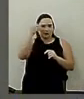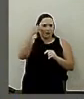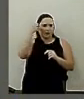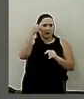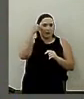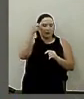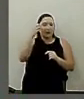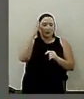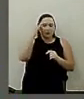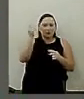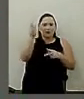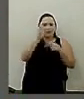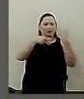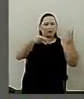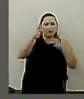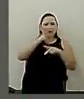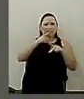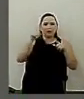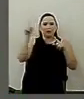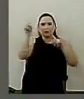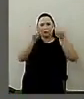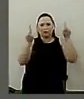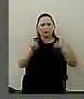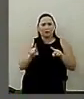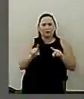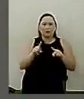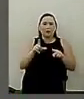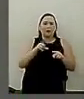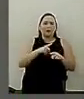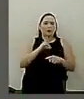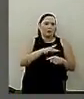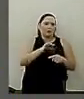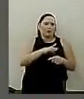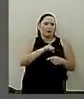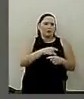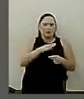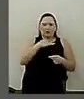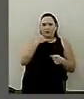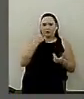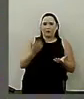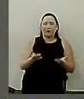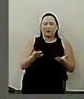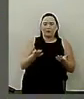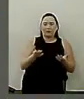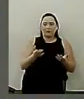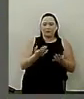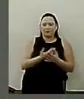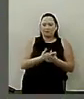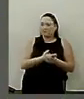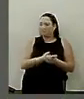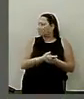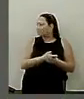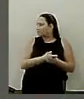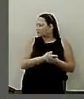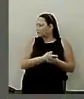vivido outras tempestades no mar da Galileia, eles ficaram morrendo de medo de morrer ali naquele momento.